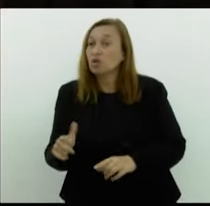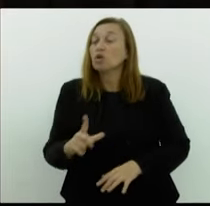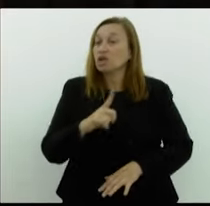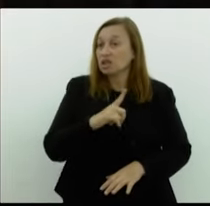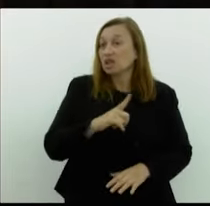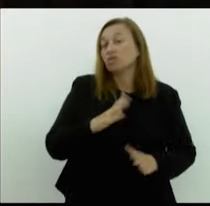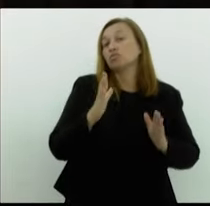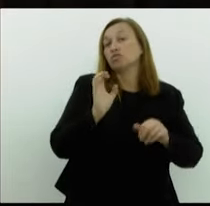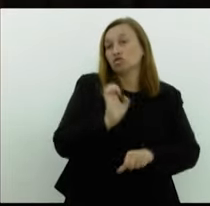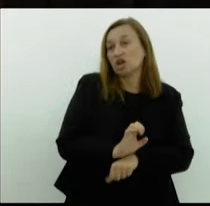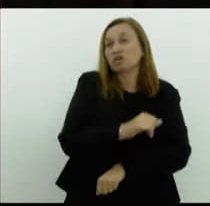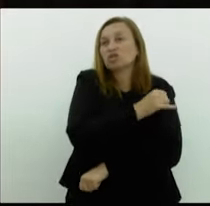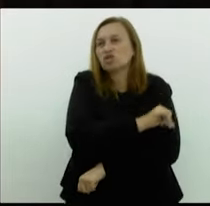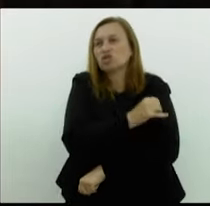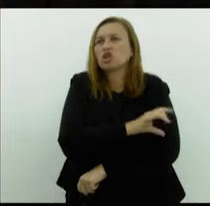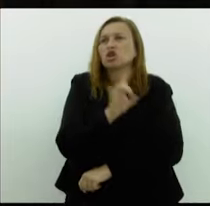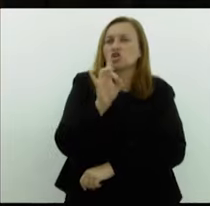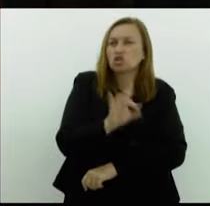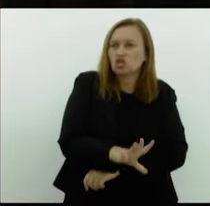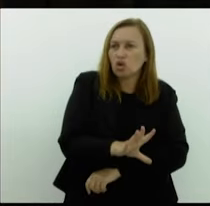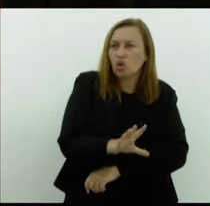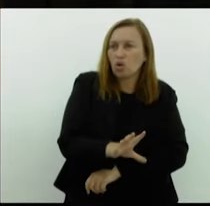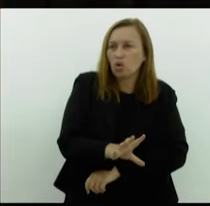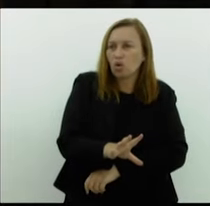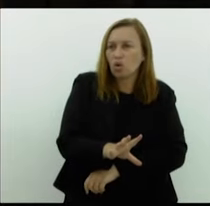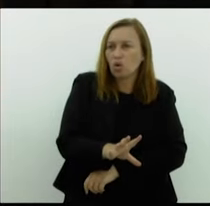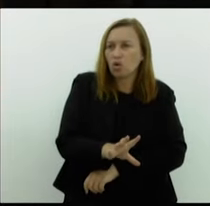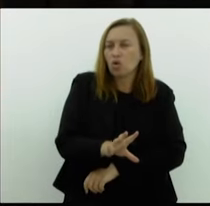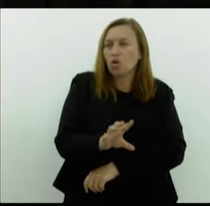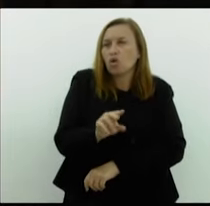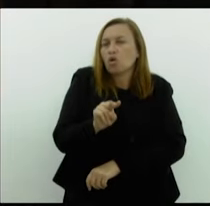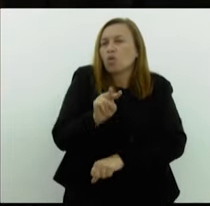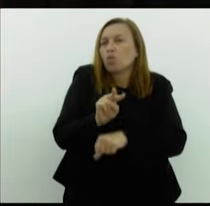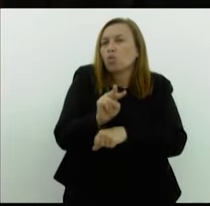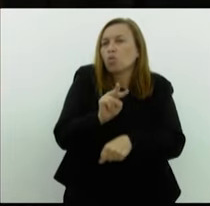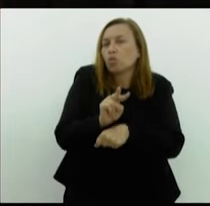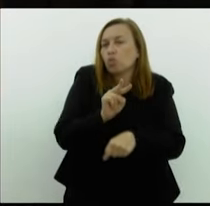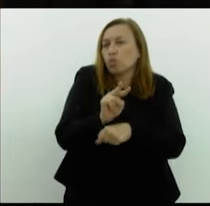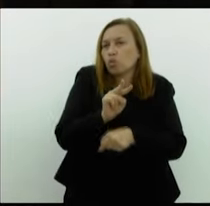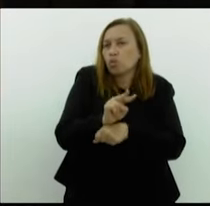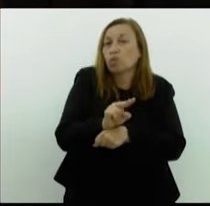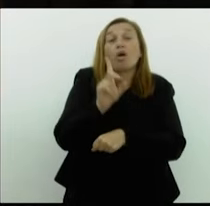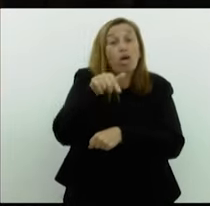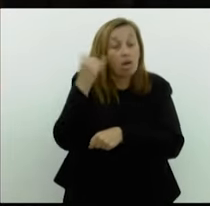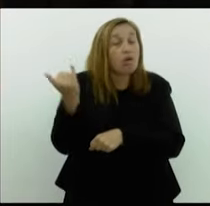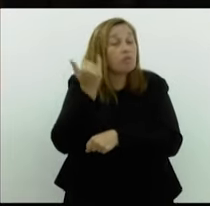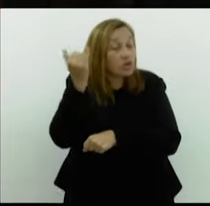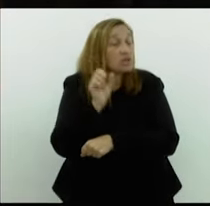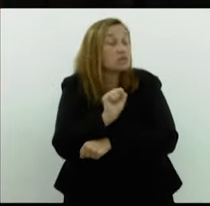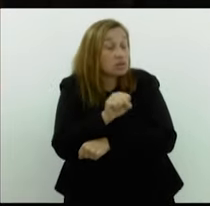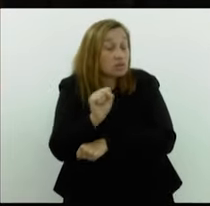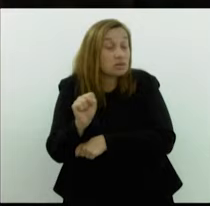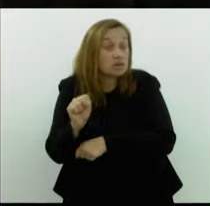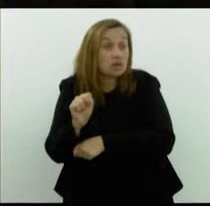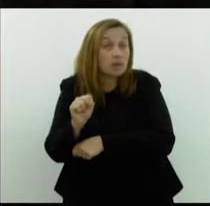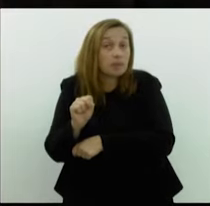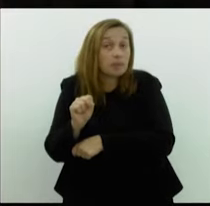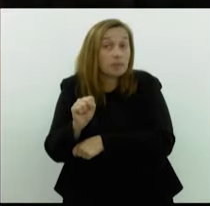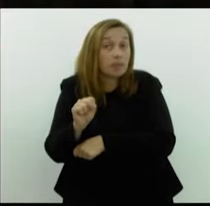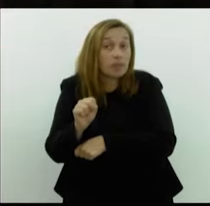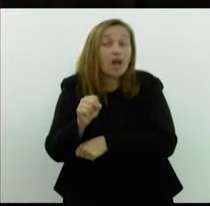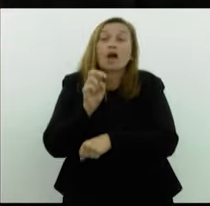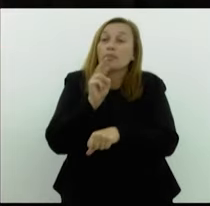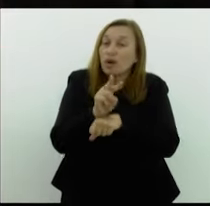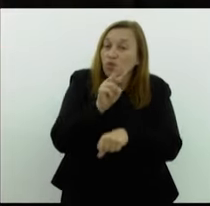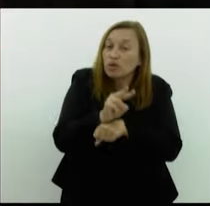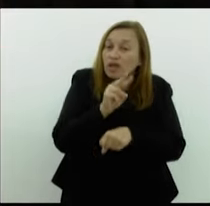Rio de Janeiro é só a figura do cuidador, que é importante, que é para cuidar